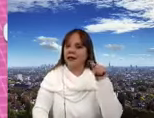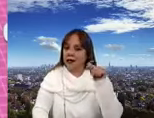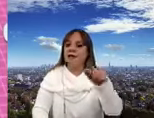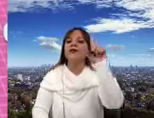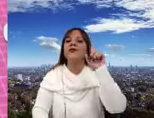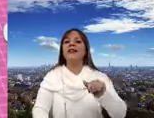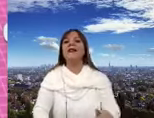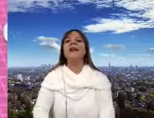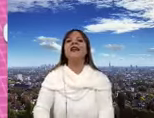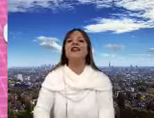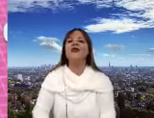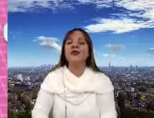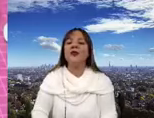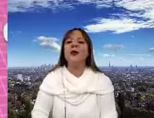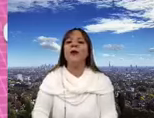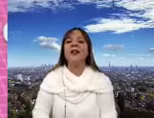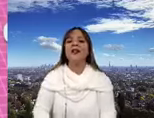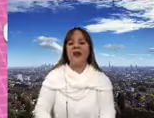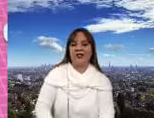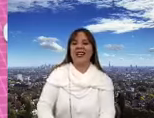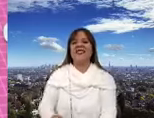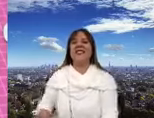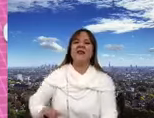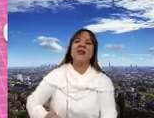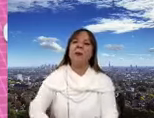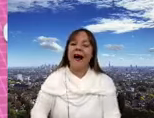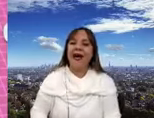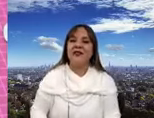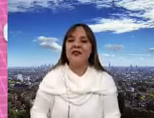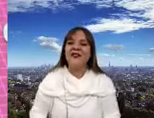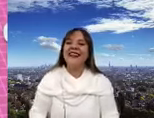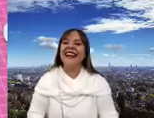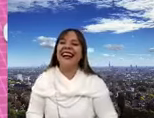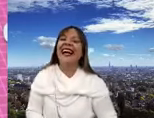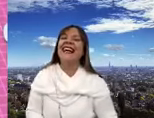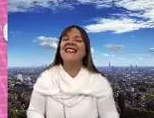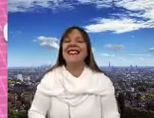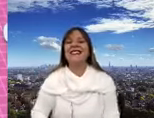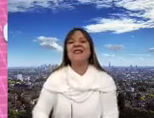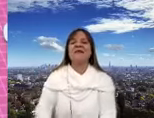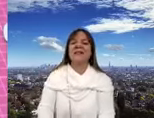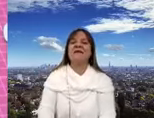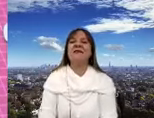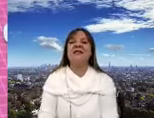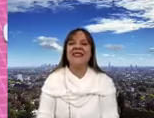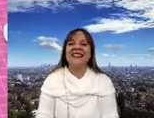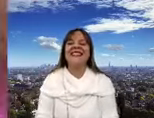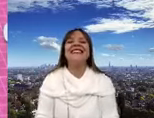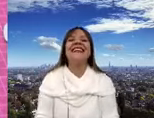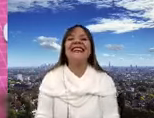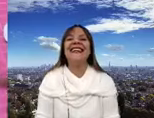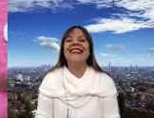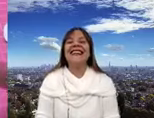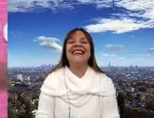aí também em junho, com amor em nós. Hein? A Santa Fé não para, viu? De trazer surpresa para vocês.